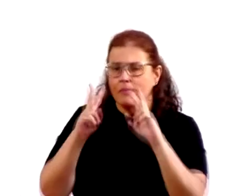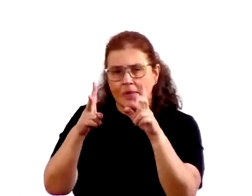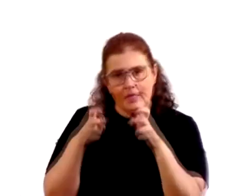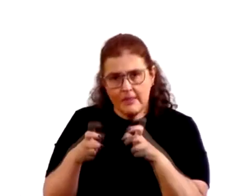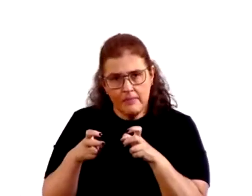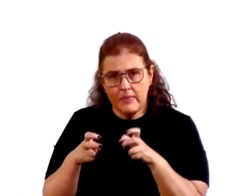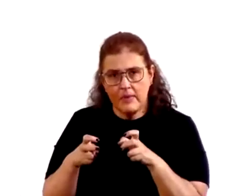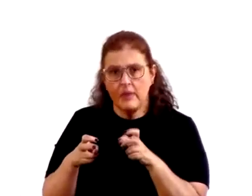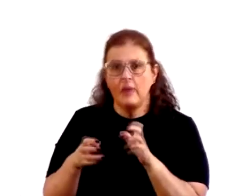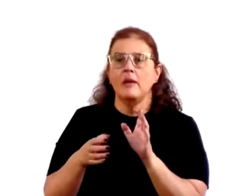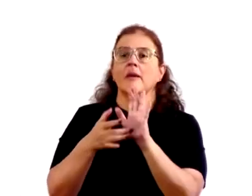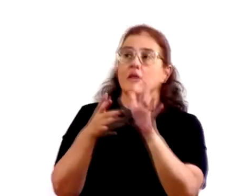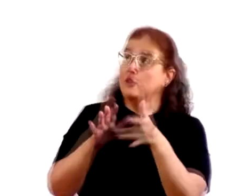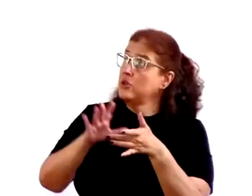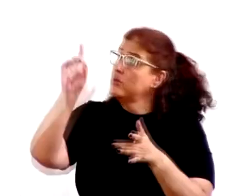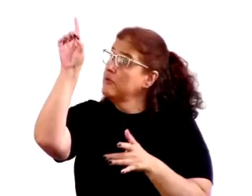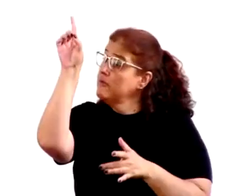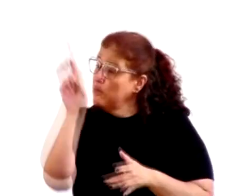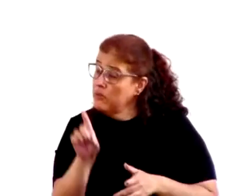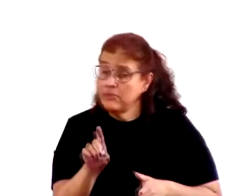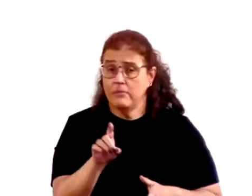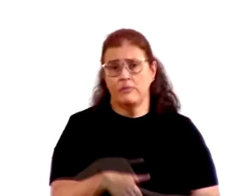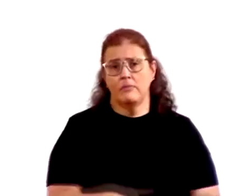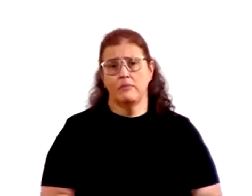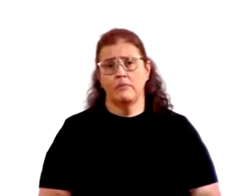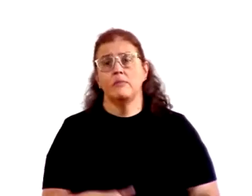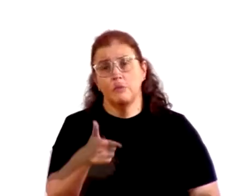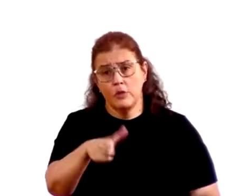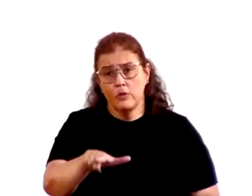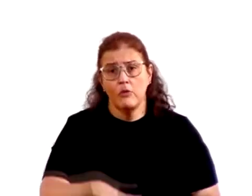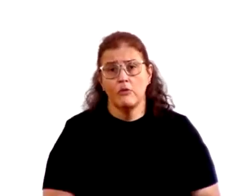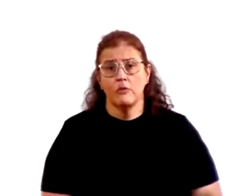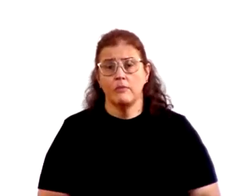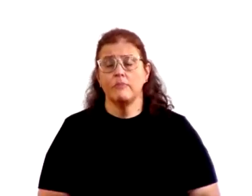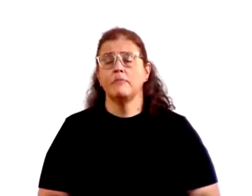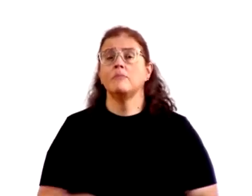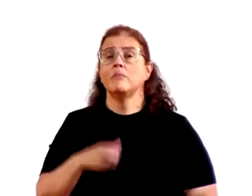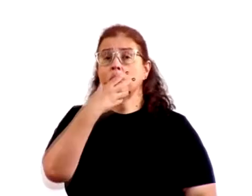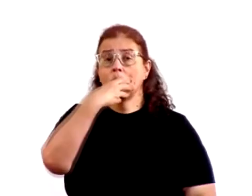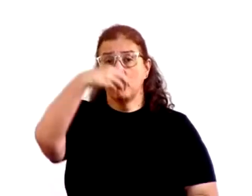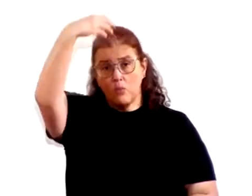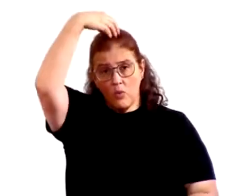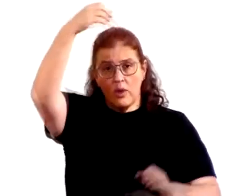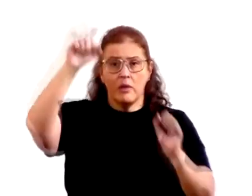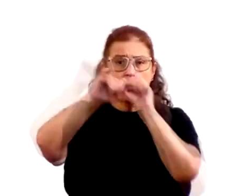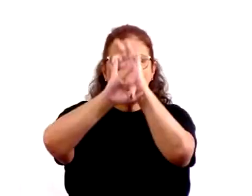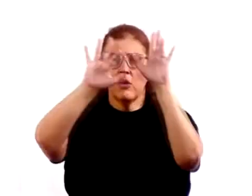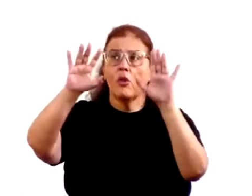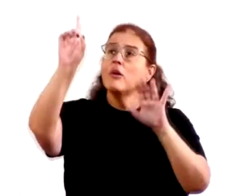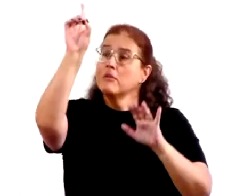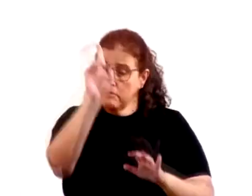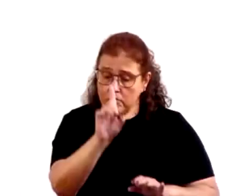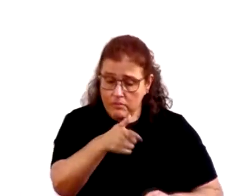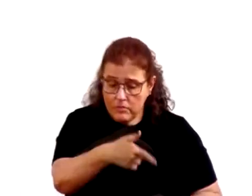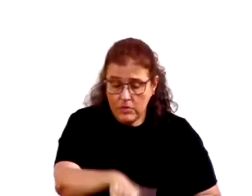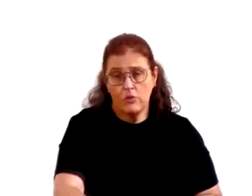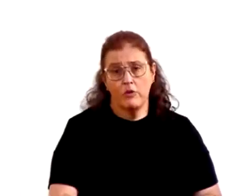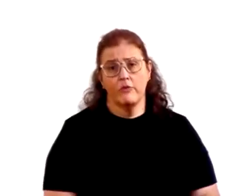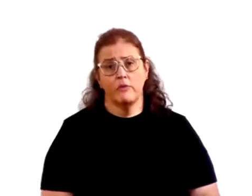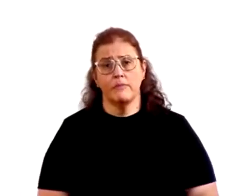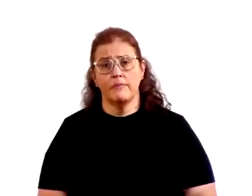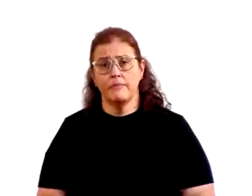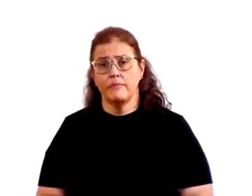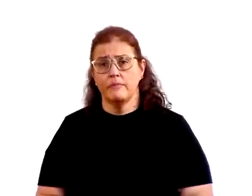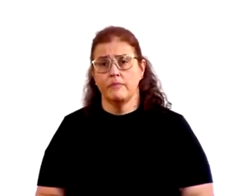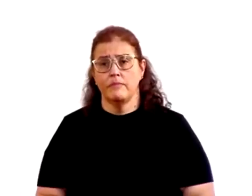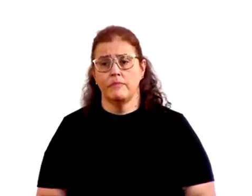o Rei da Glória não volta para assustar, o Rei da Glória volta porque é esperado. O rei voltava